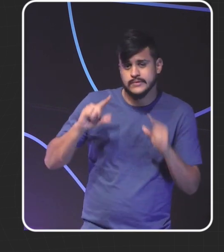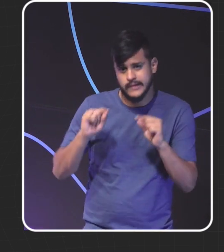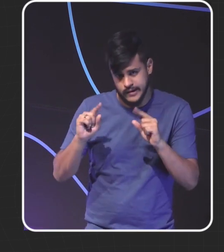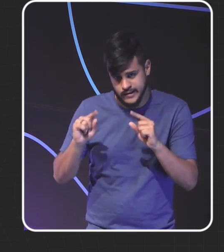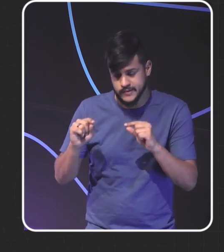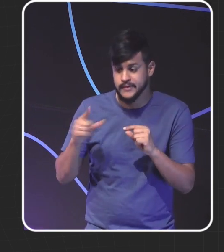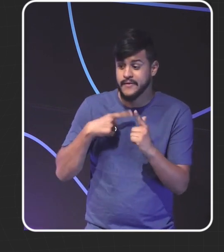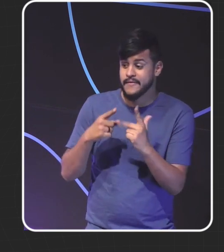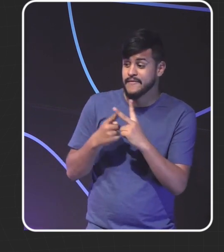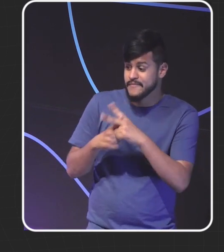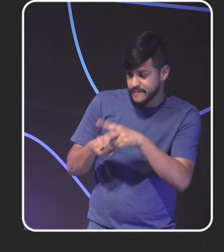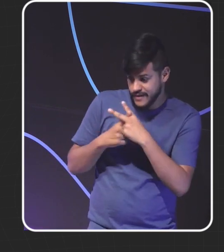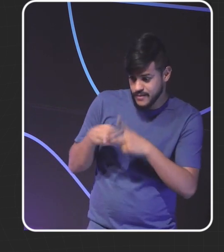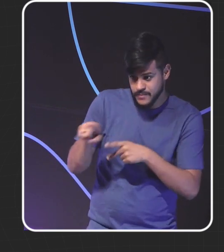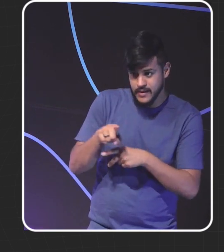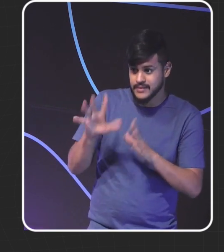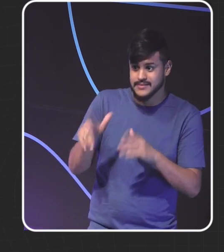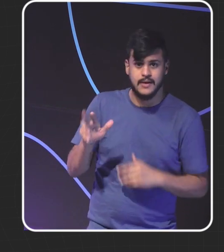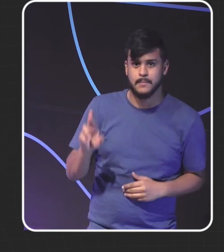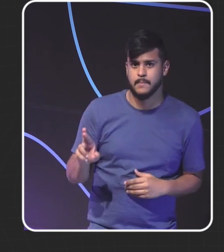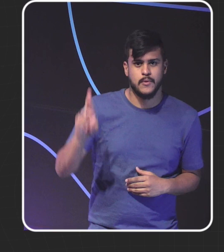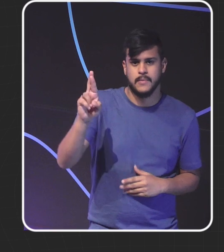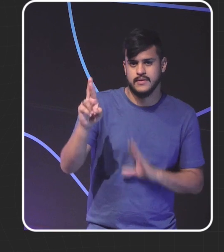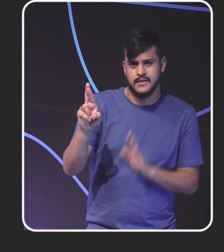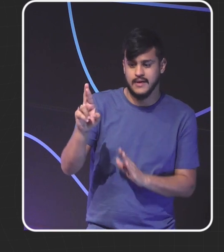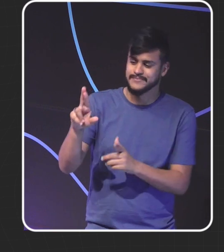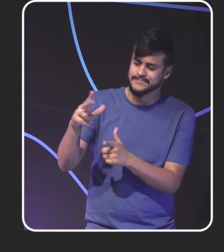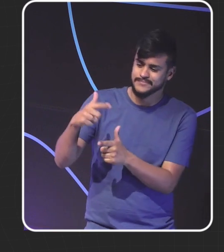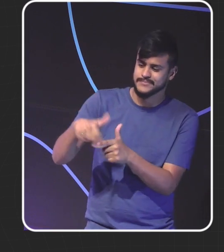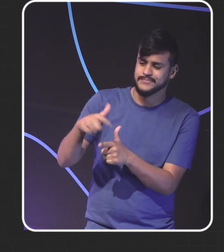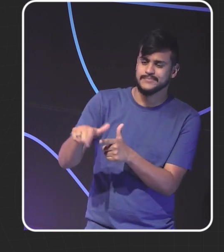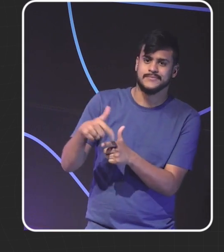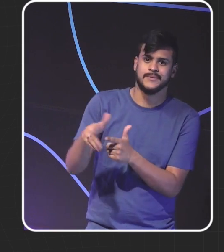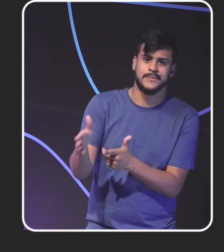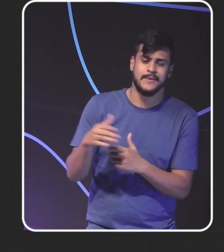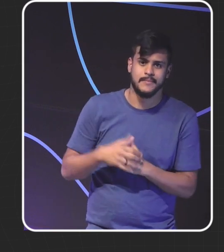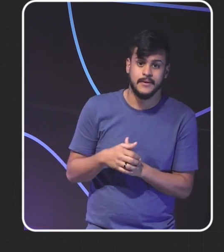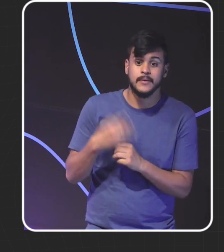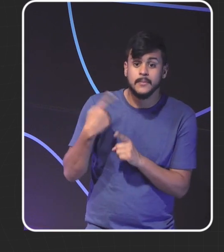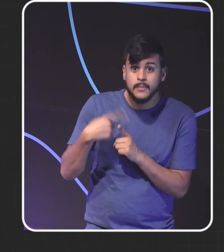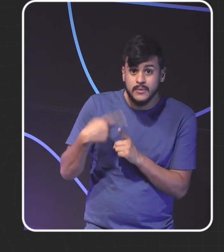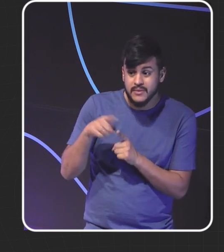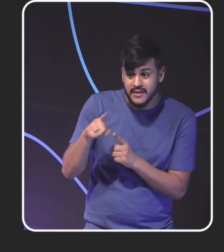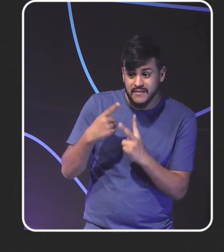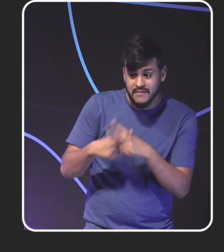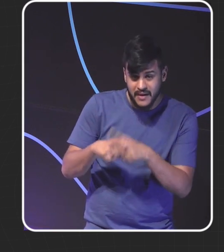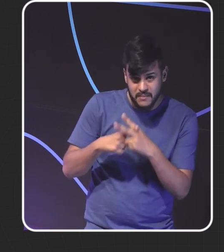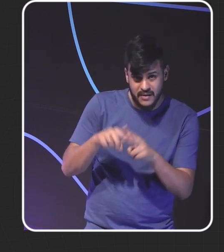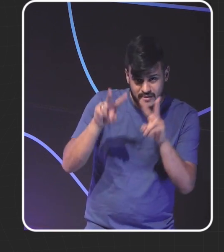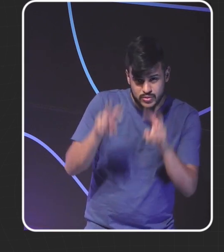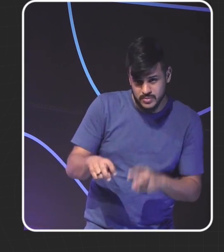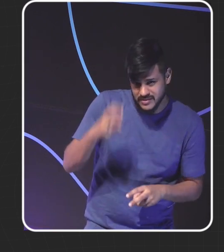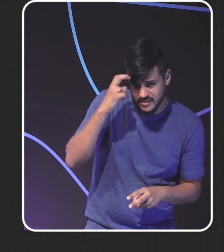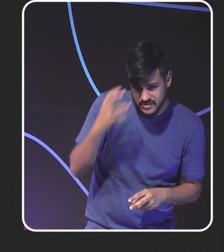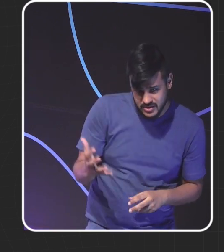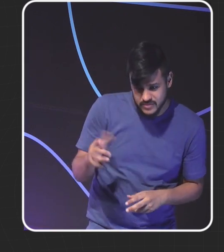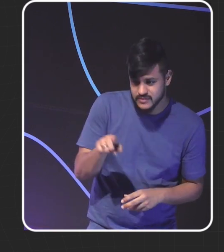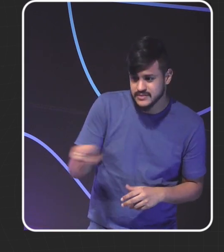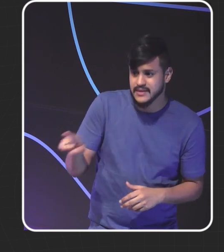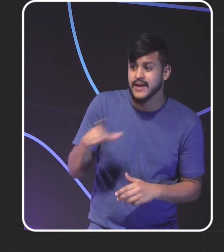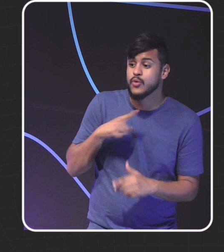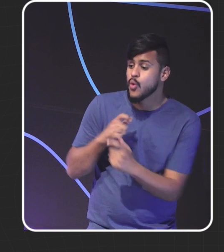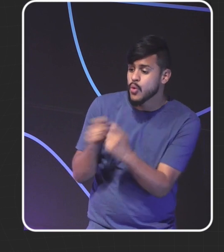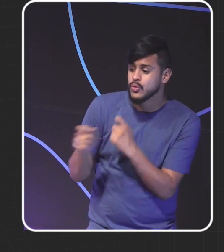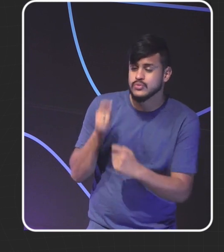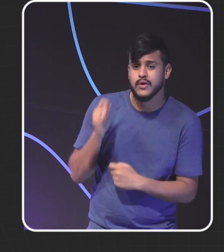são proprietárias, né? E aí esse é o grande lance. Tá vendo um fechamento dessas ferramentas de A, e aí você tem pouco